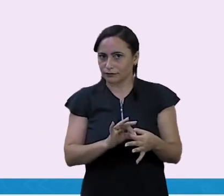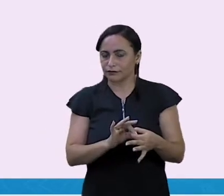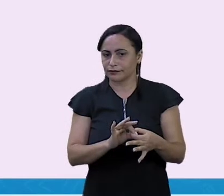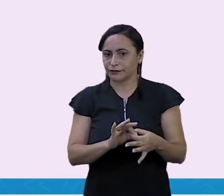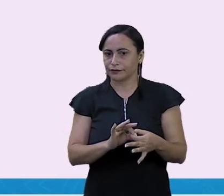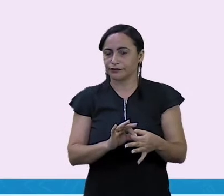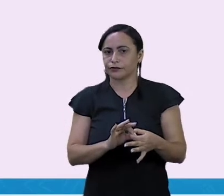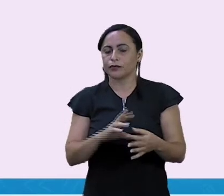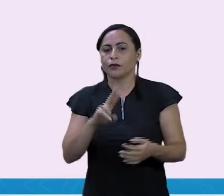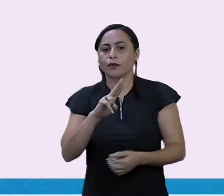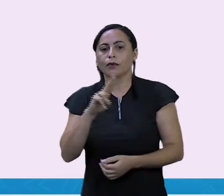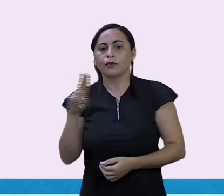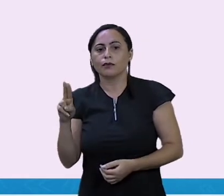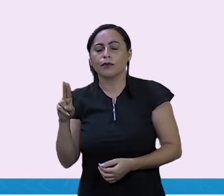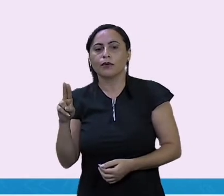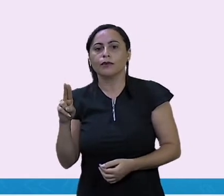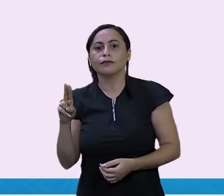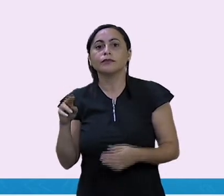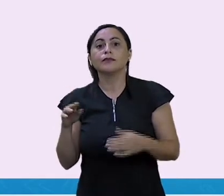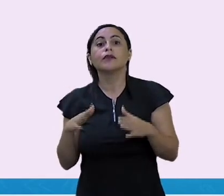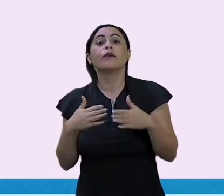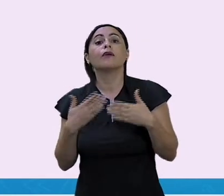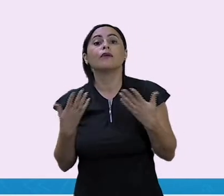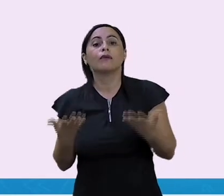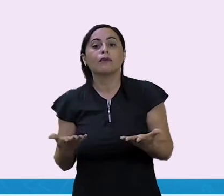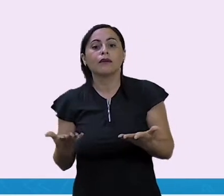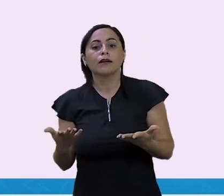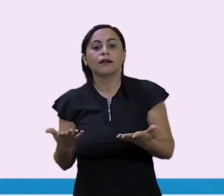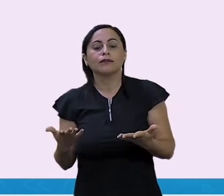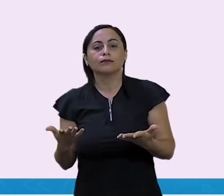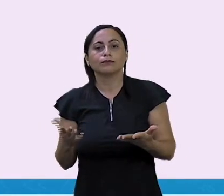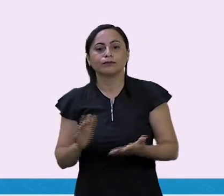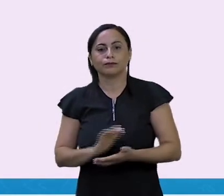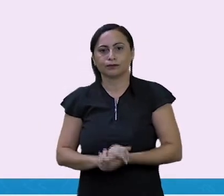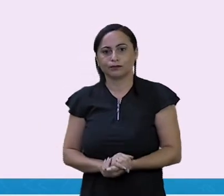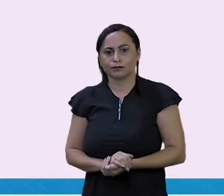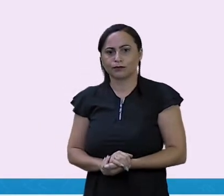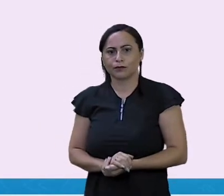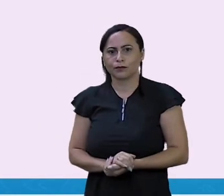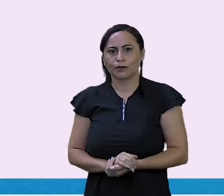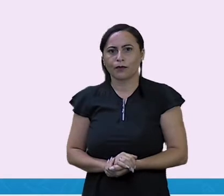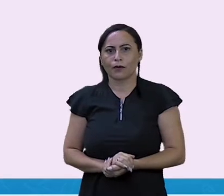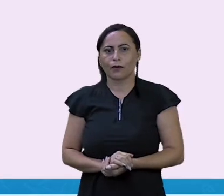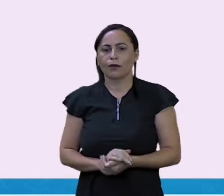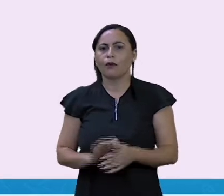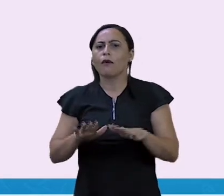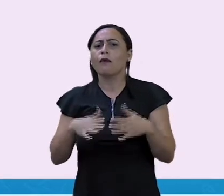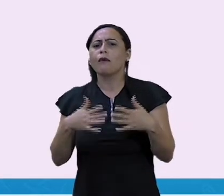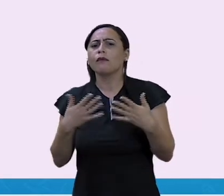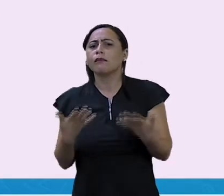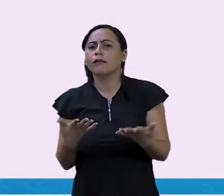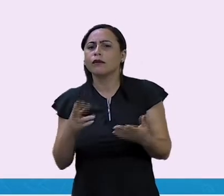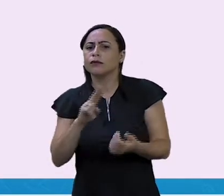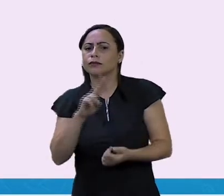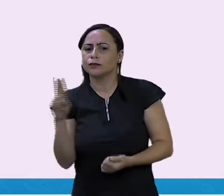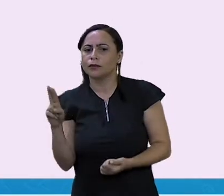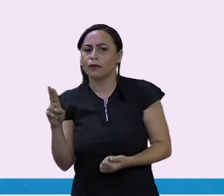uso chama-se como? Como que se chama essa multiplicidade